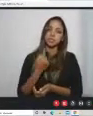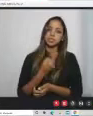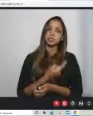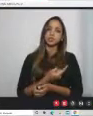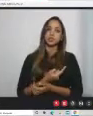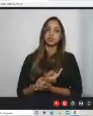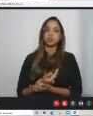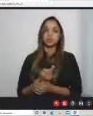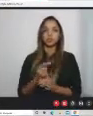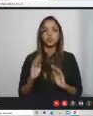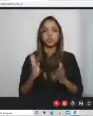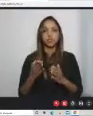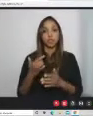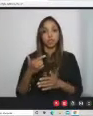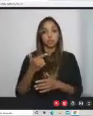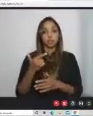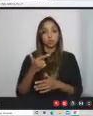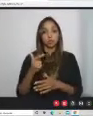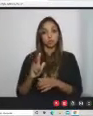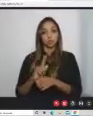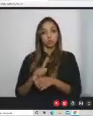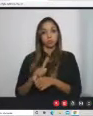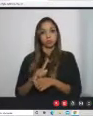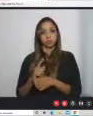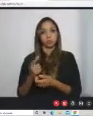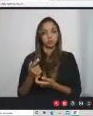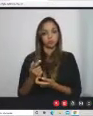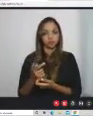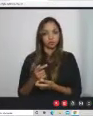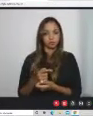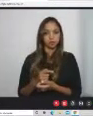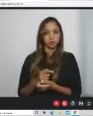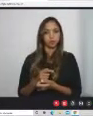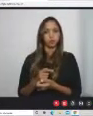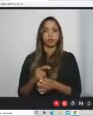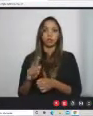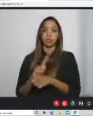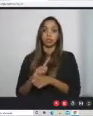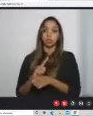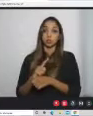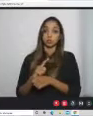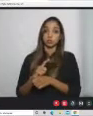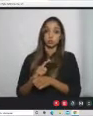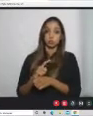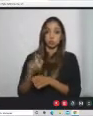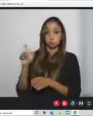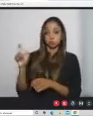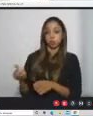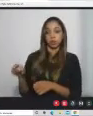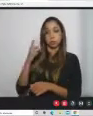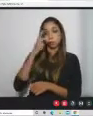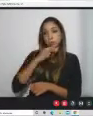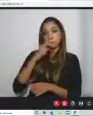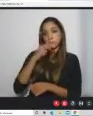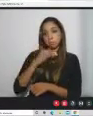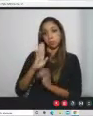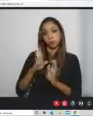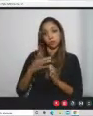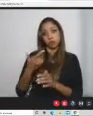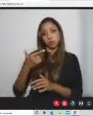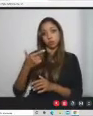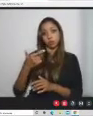segundo mandato, né, de gestão, de uma gestão só, e a gente não entende